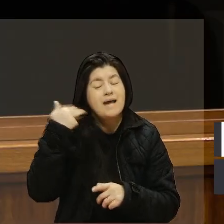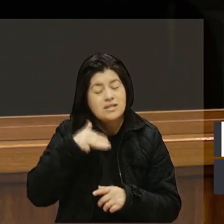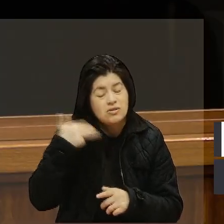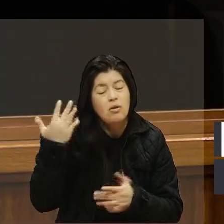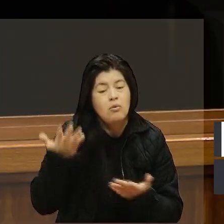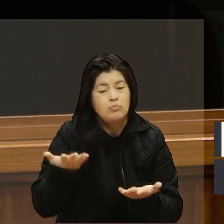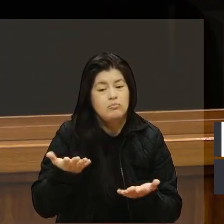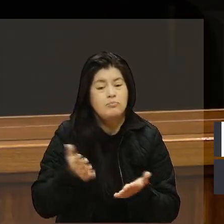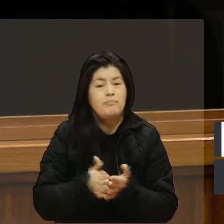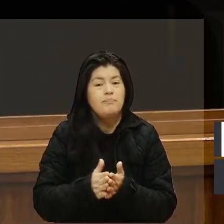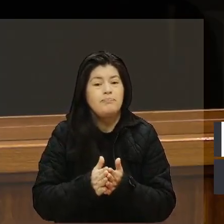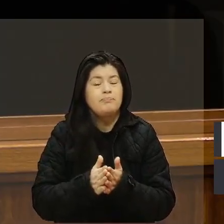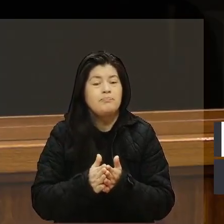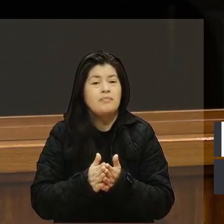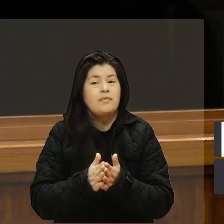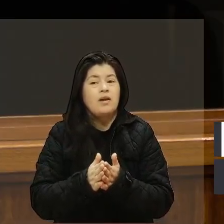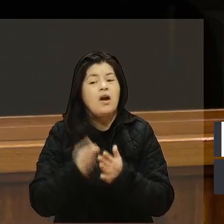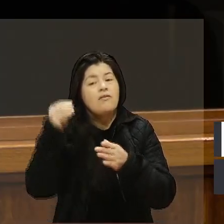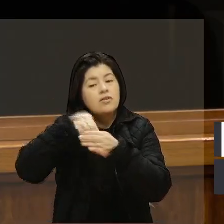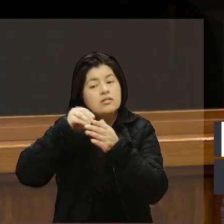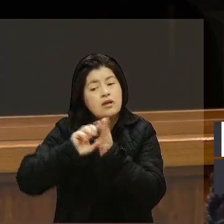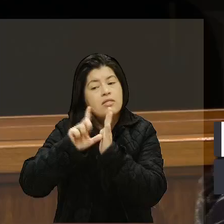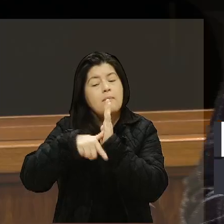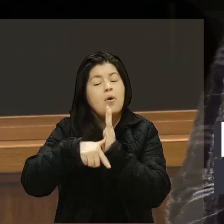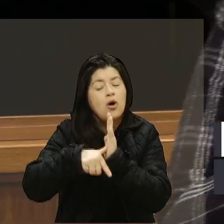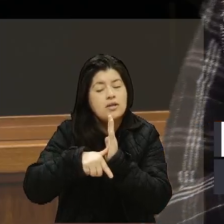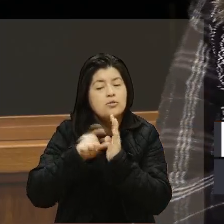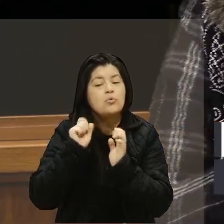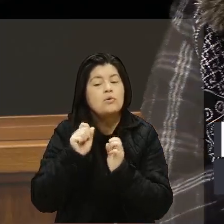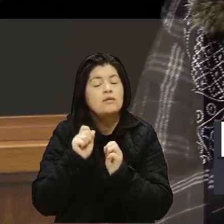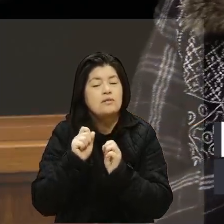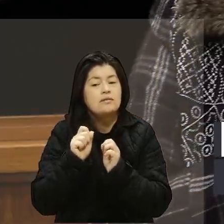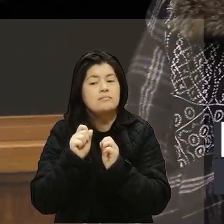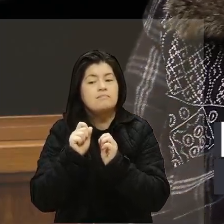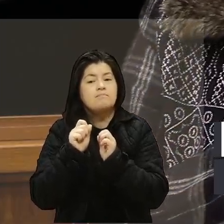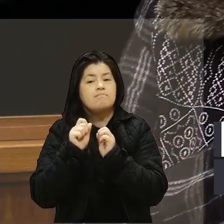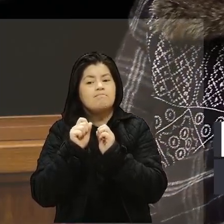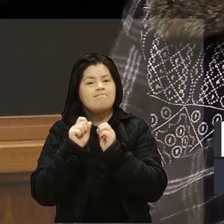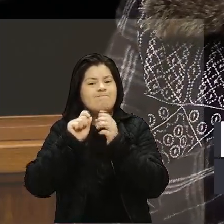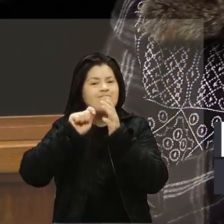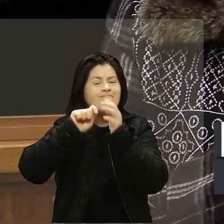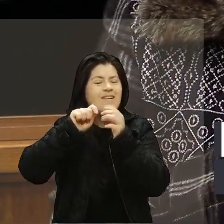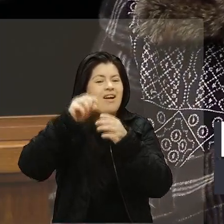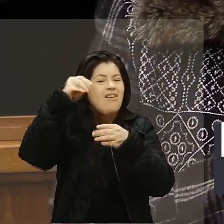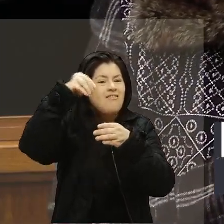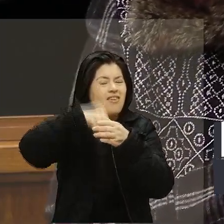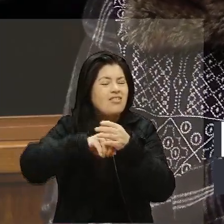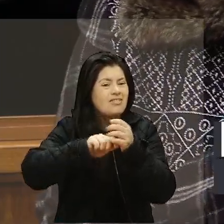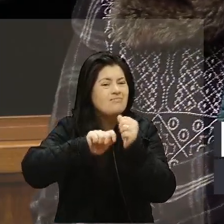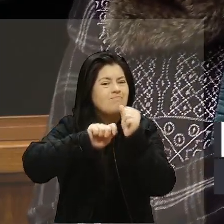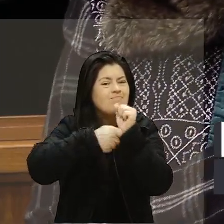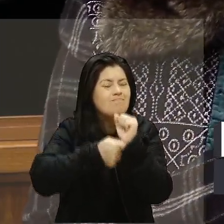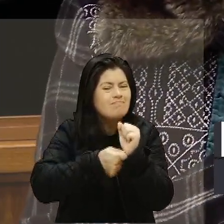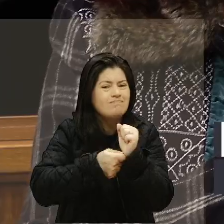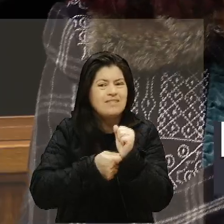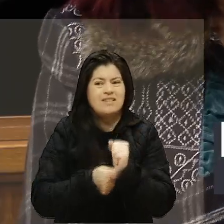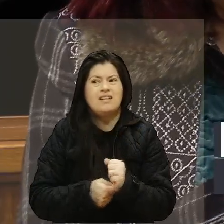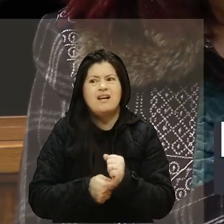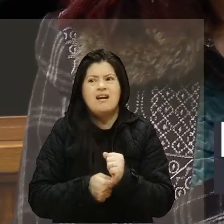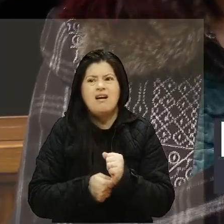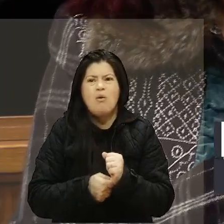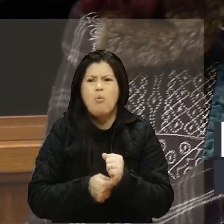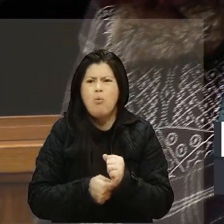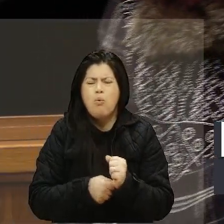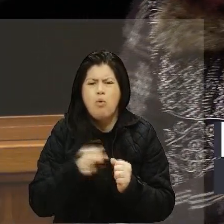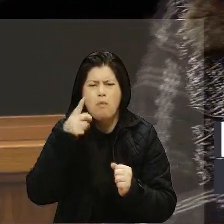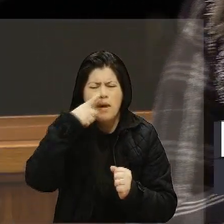votação depois, né? Sobre a questão de ser em segredo. Isso acho que foi tão grave